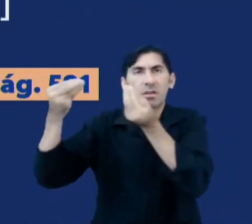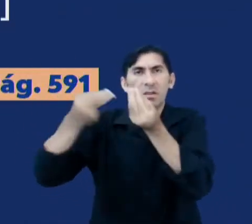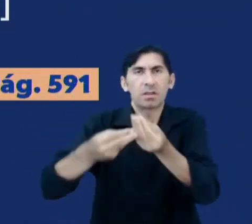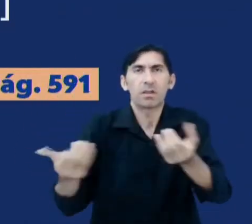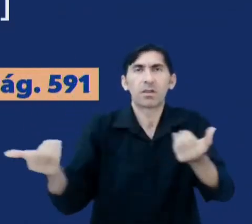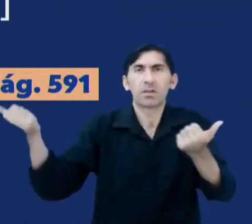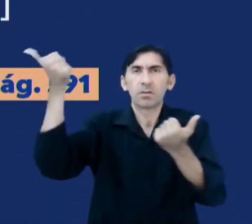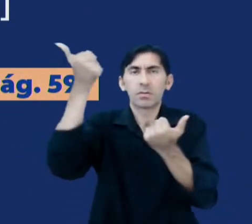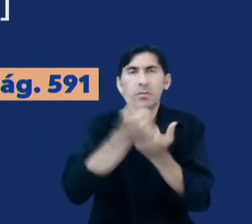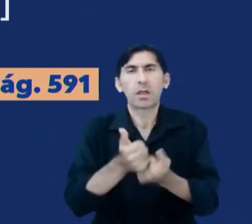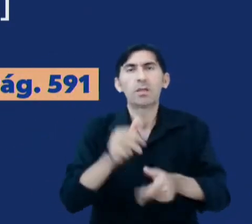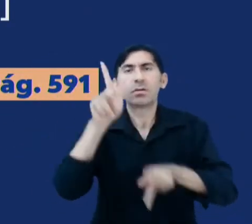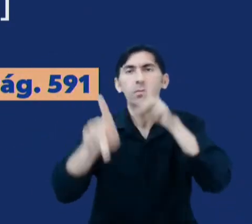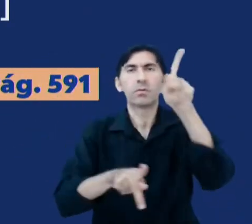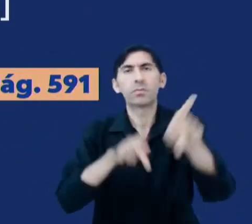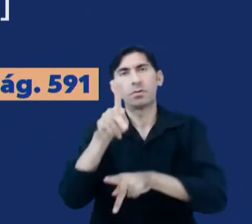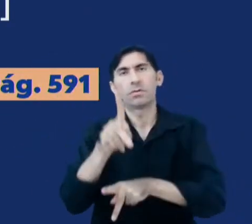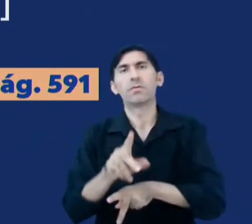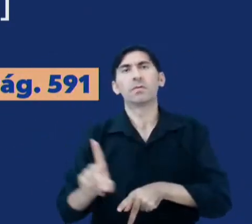filhos de Deus,